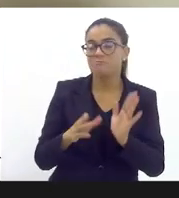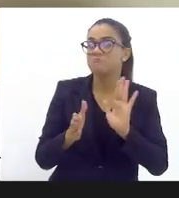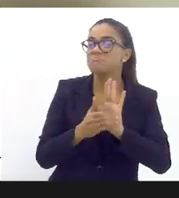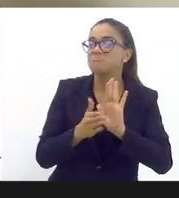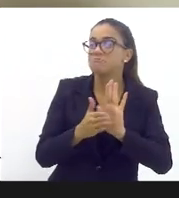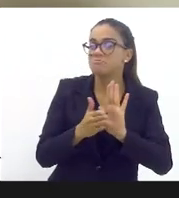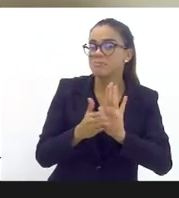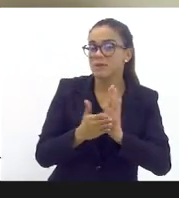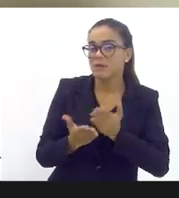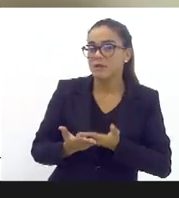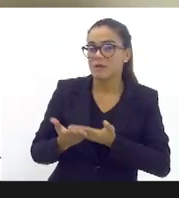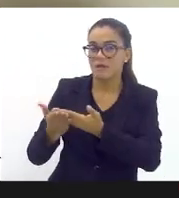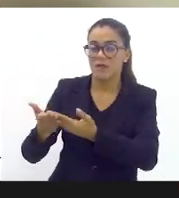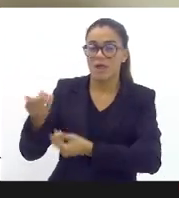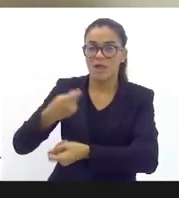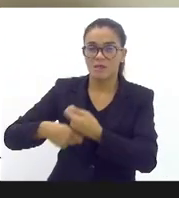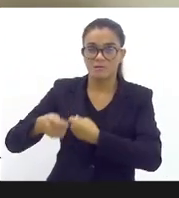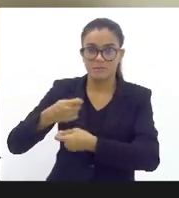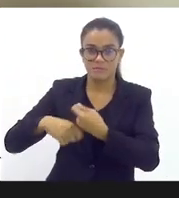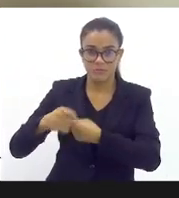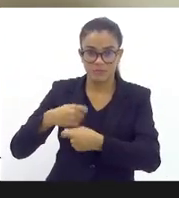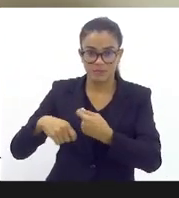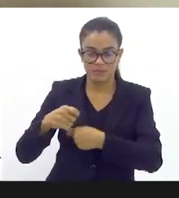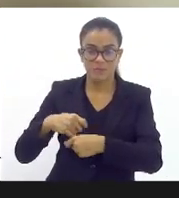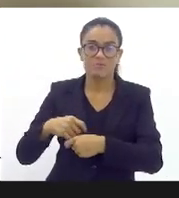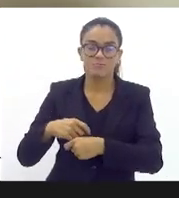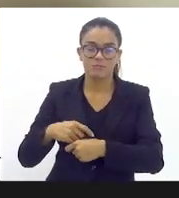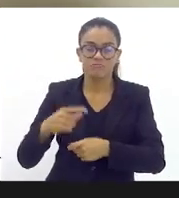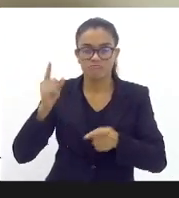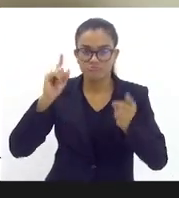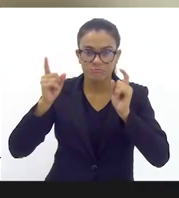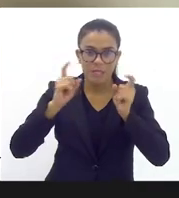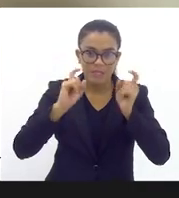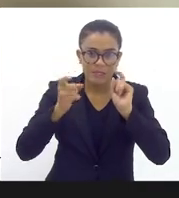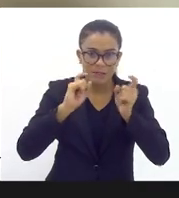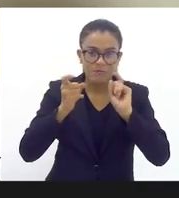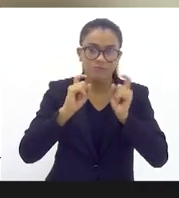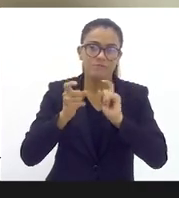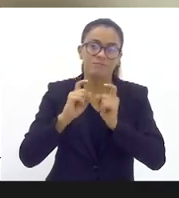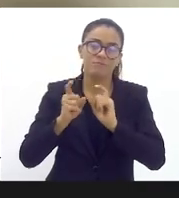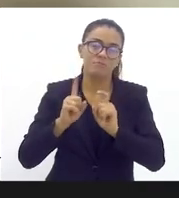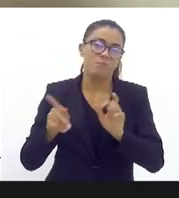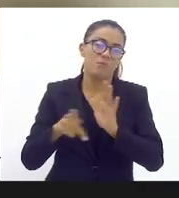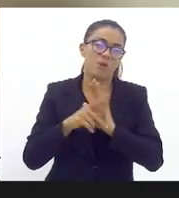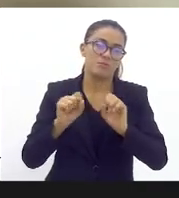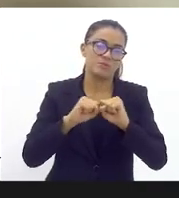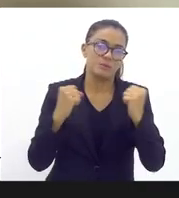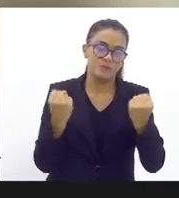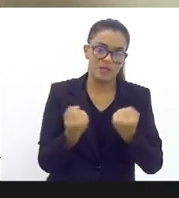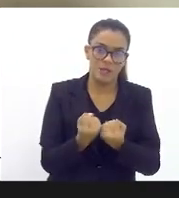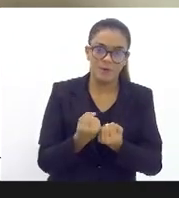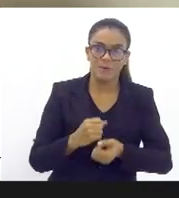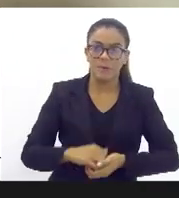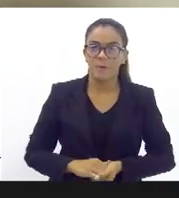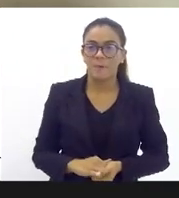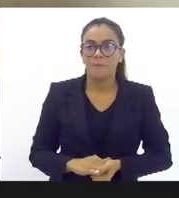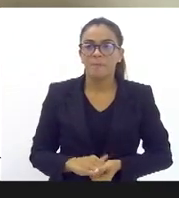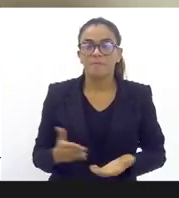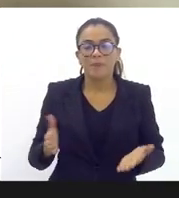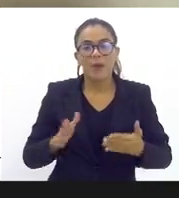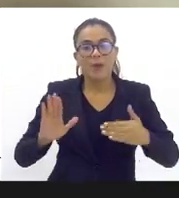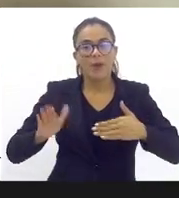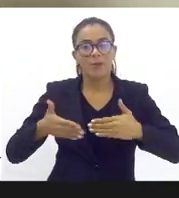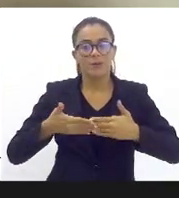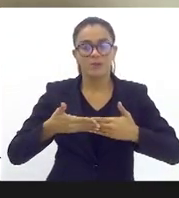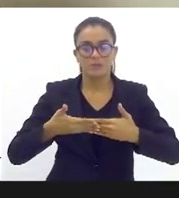alta administração pelos integrantes do seminário. Então, agora eu encerro,